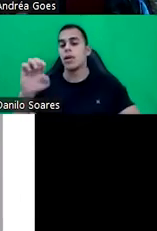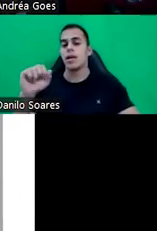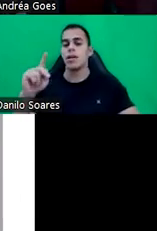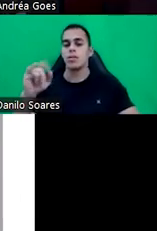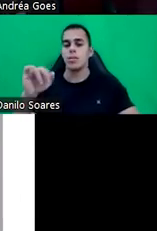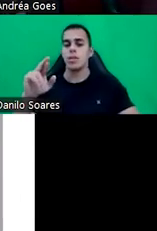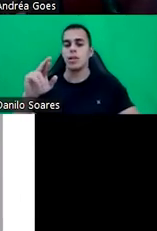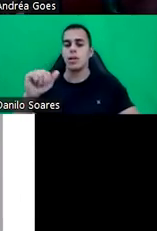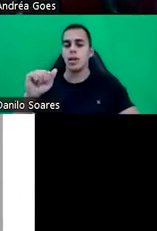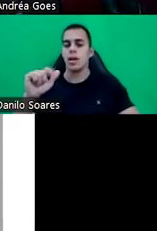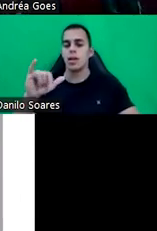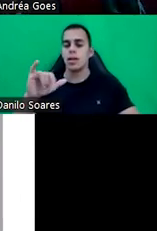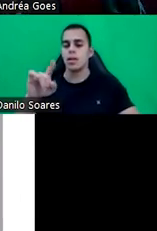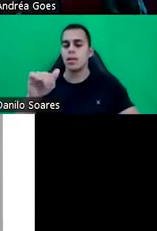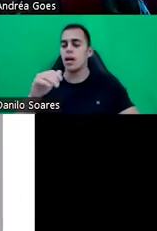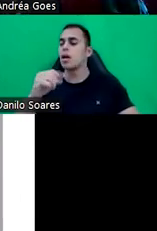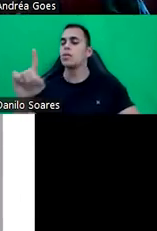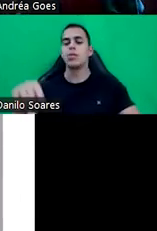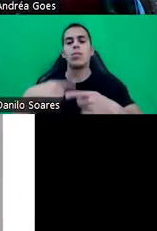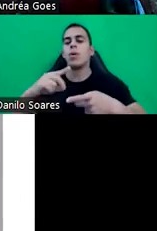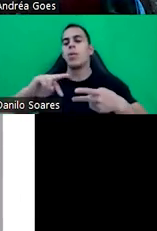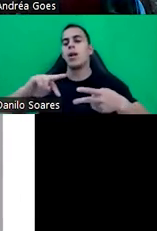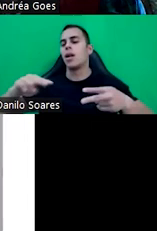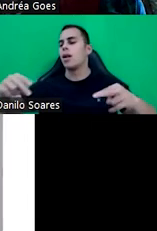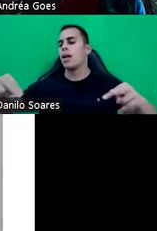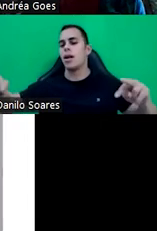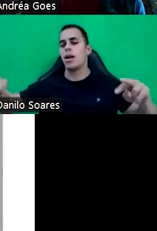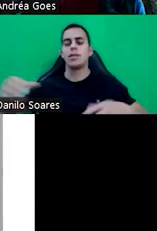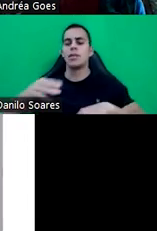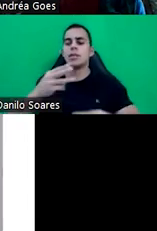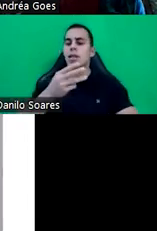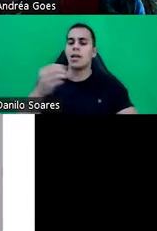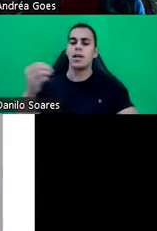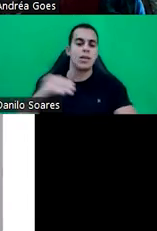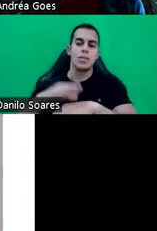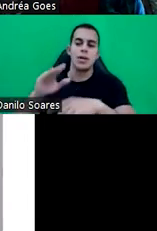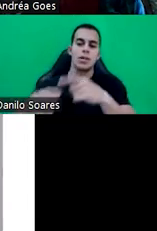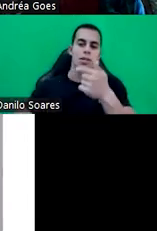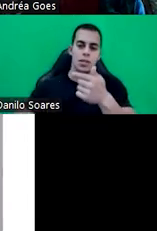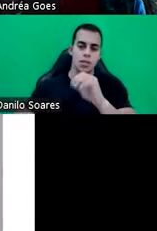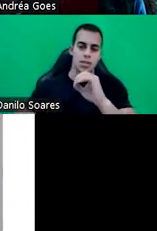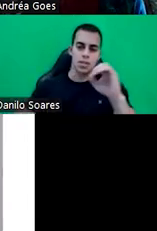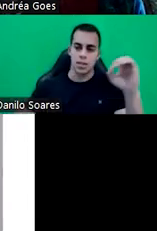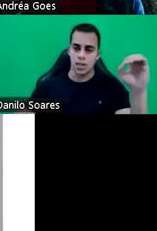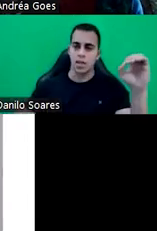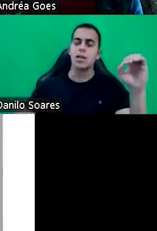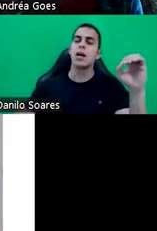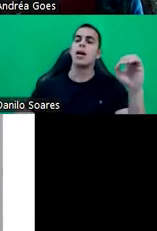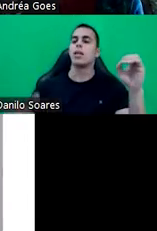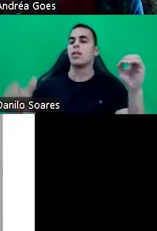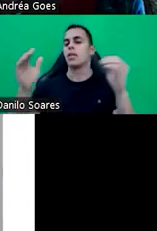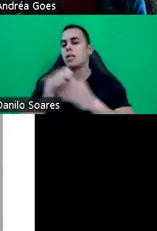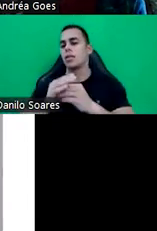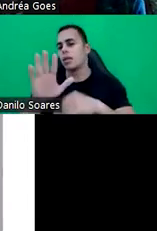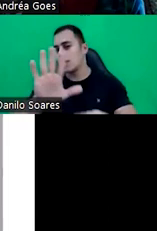aumentando a espessura da molécula de DNA. De 300, a gente já passa para 700 nanômetros, até chegar nessa